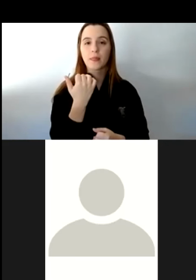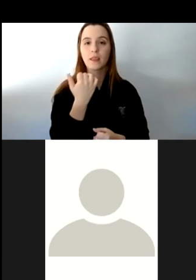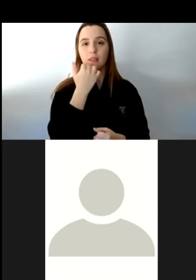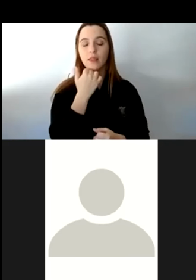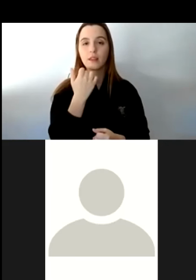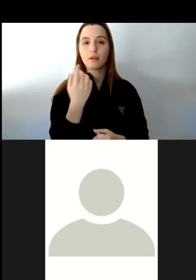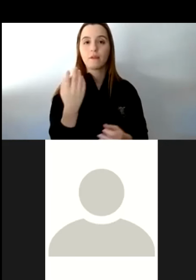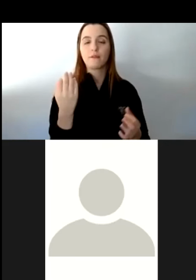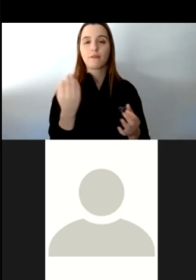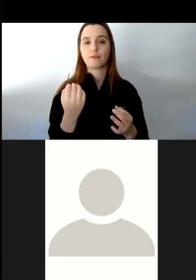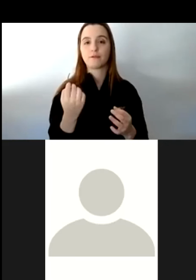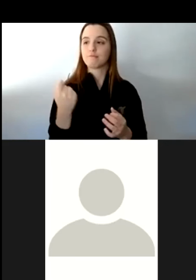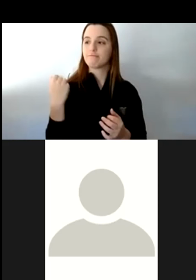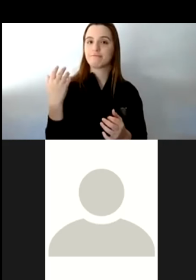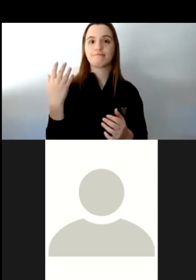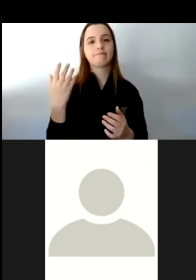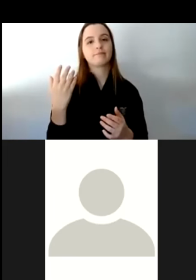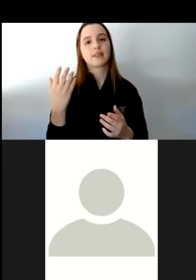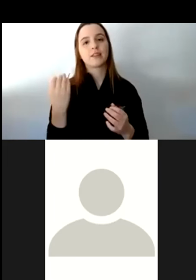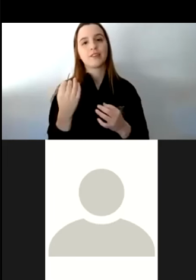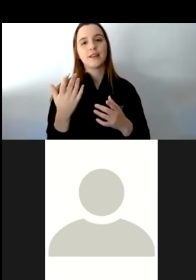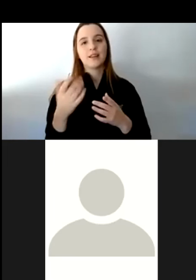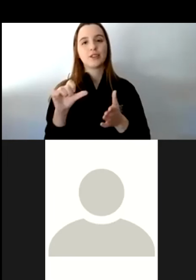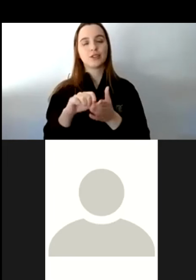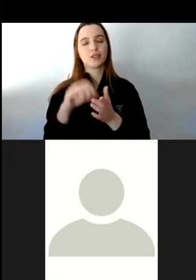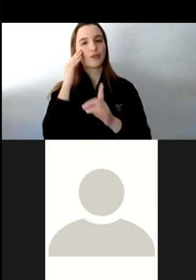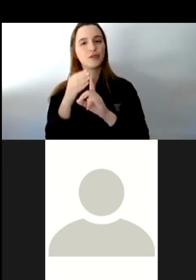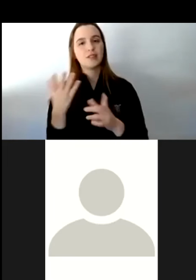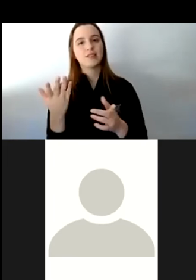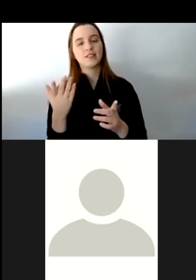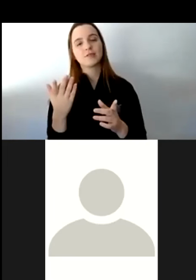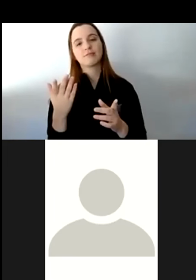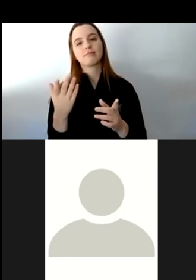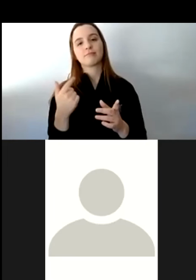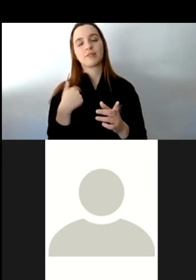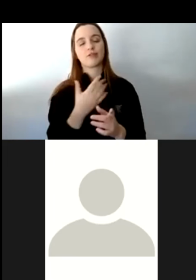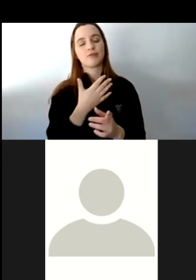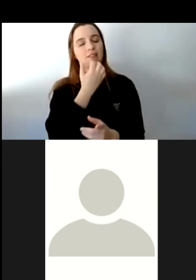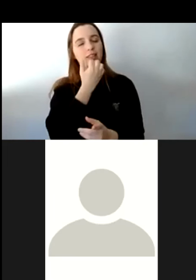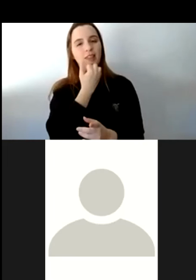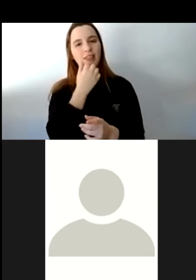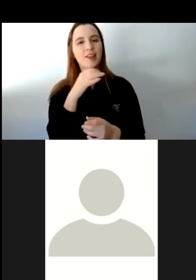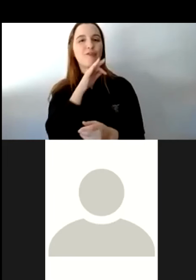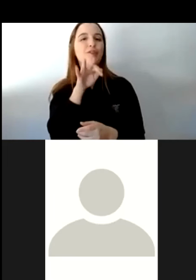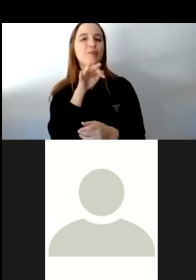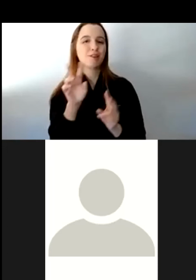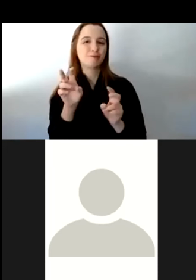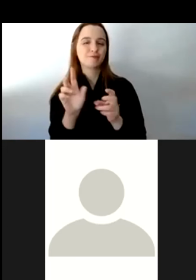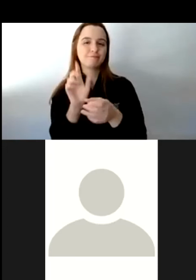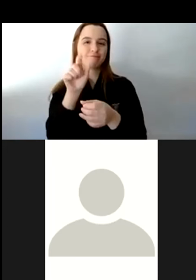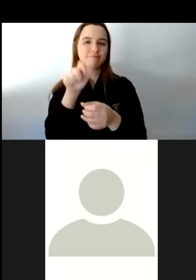elenco dos centros de referência, fazer parte desta família, e, portanto, é com muito agrado que tenho partilhado